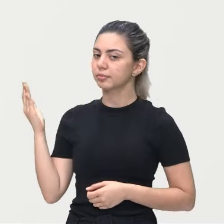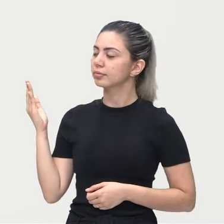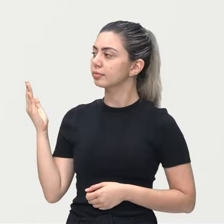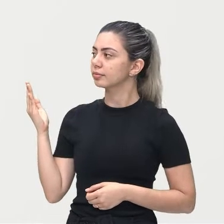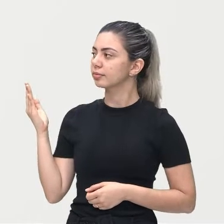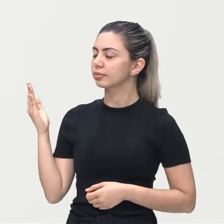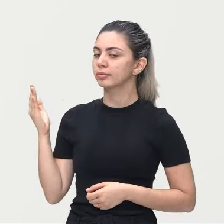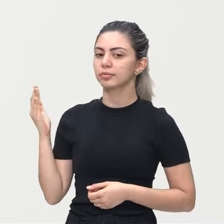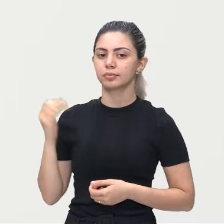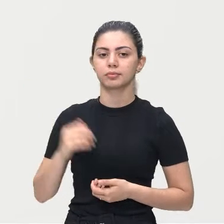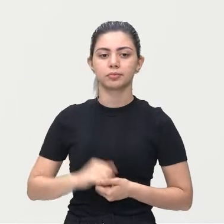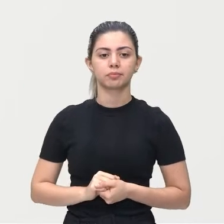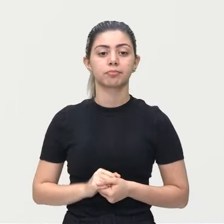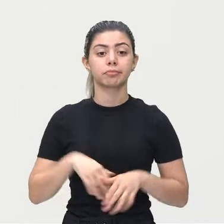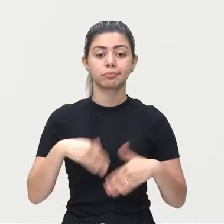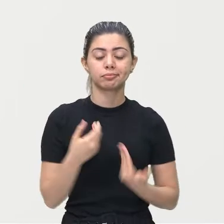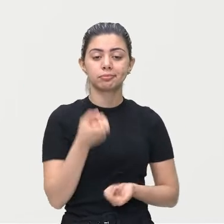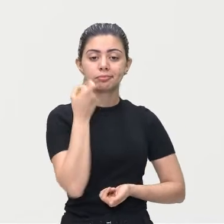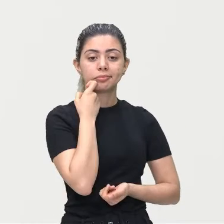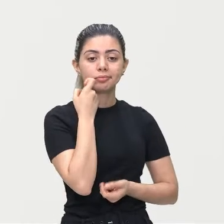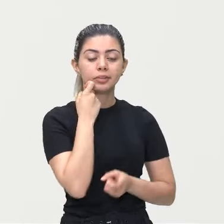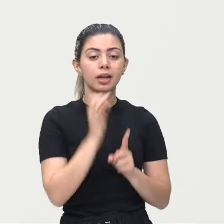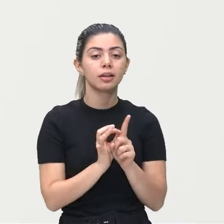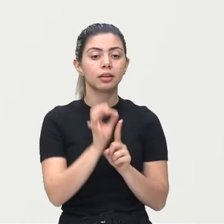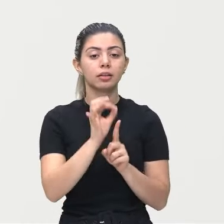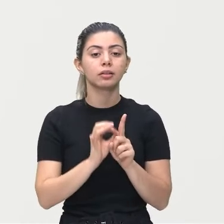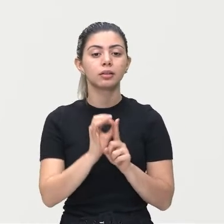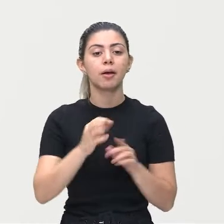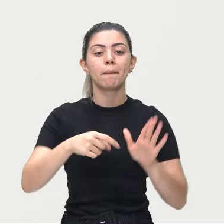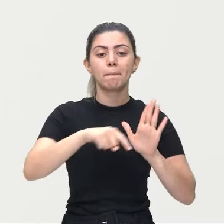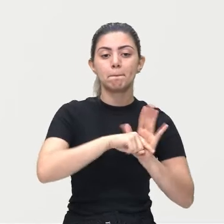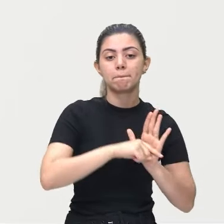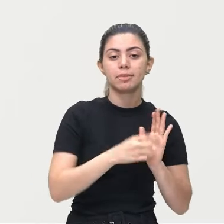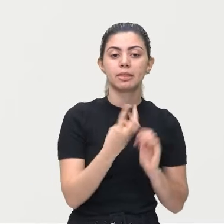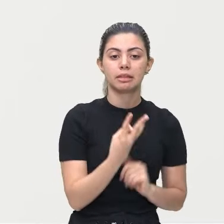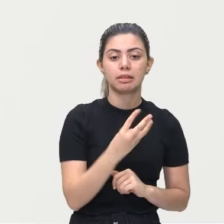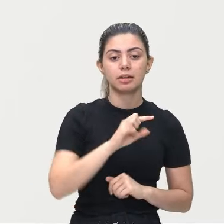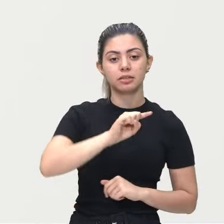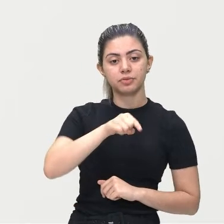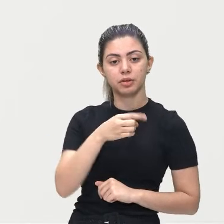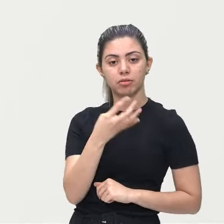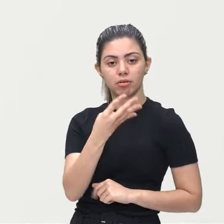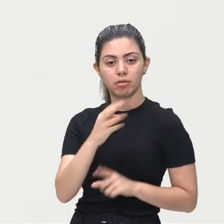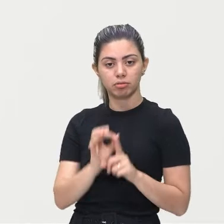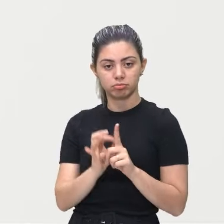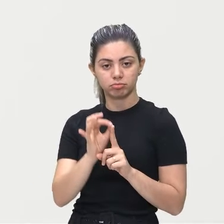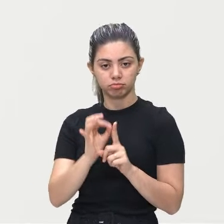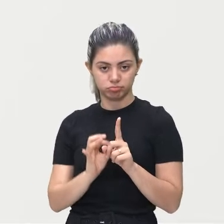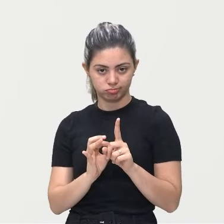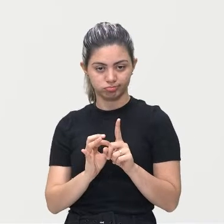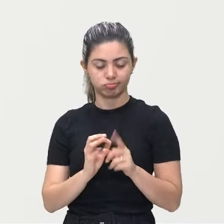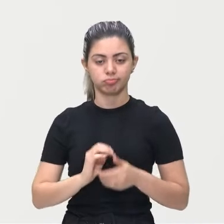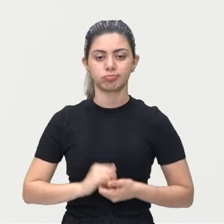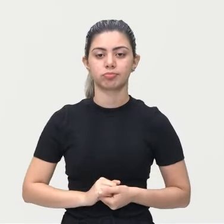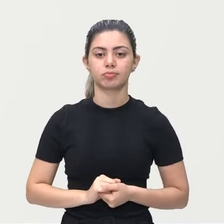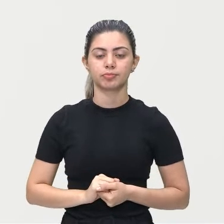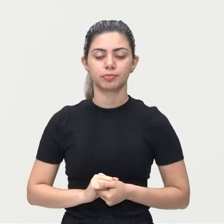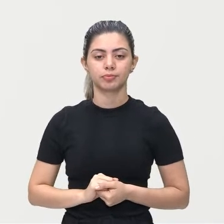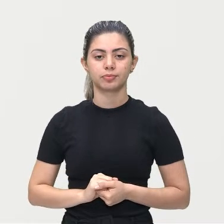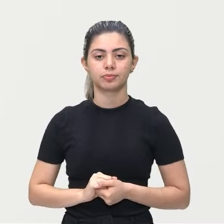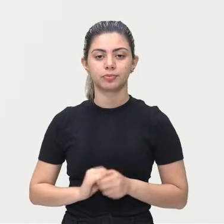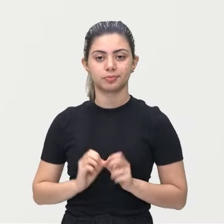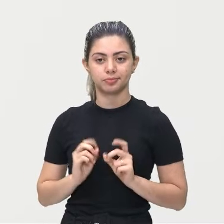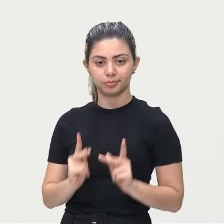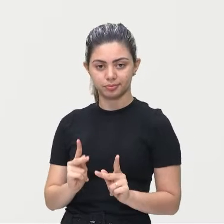esta temperatura, ela era de menos 3,4 graus Celsius,